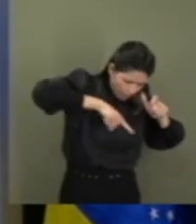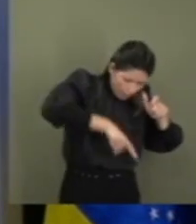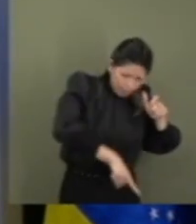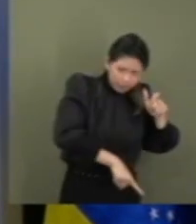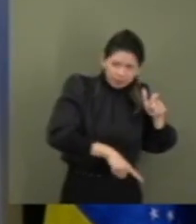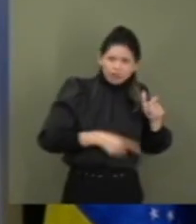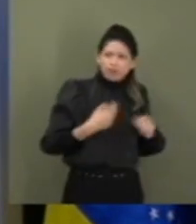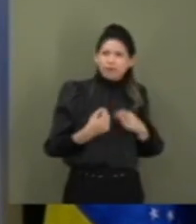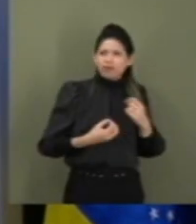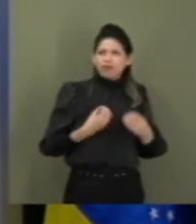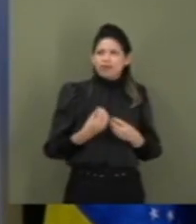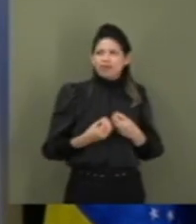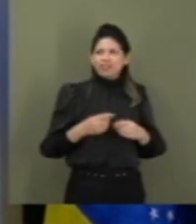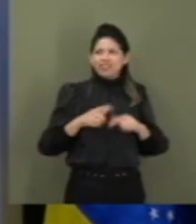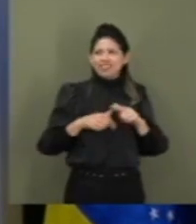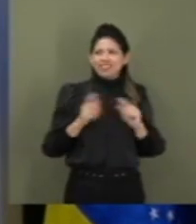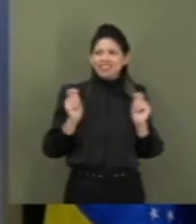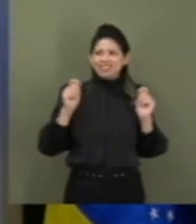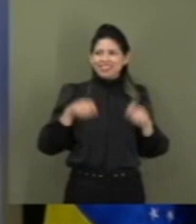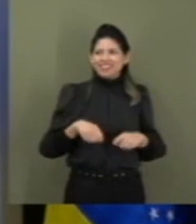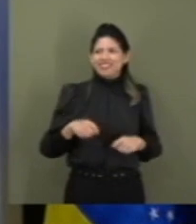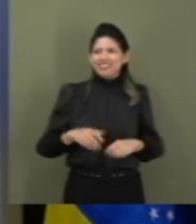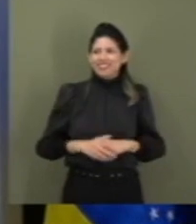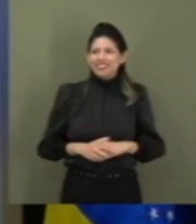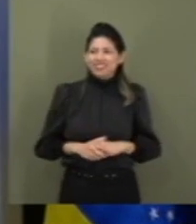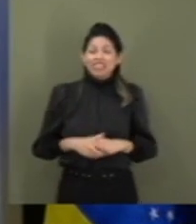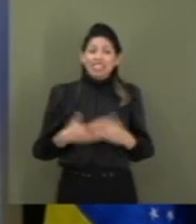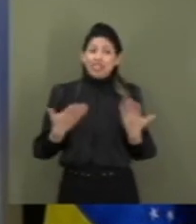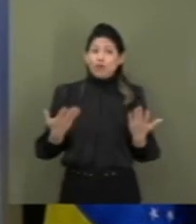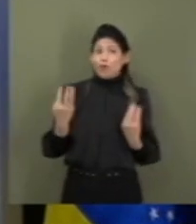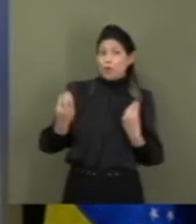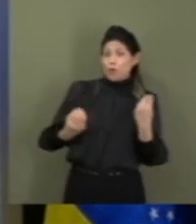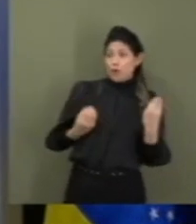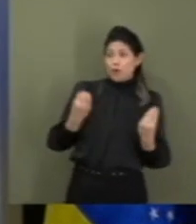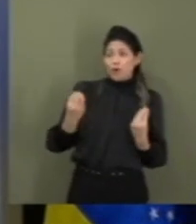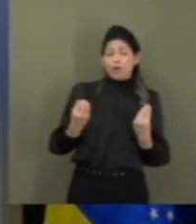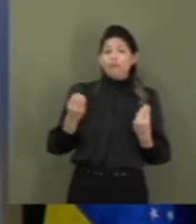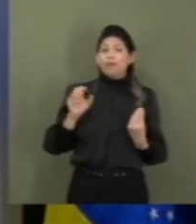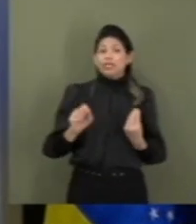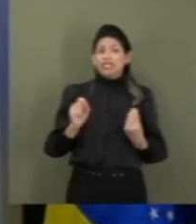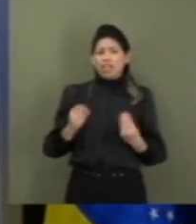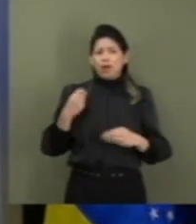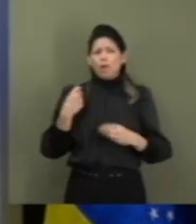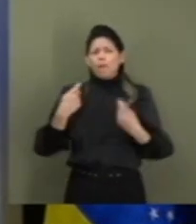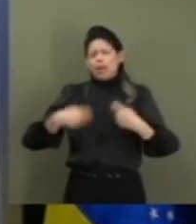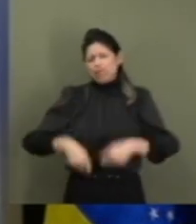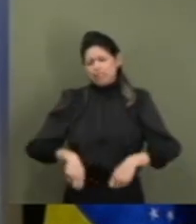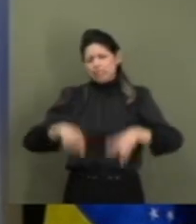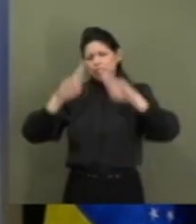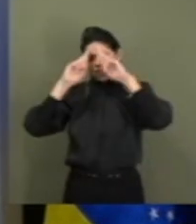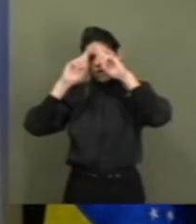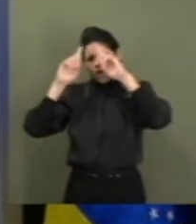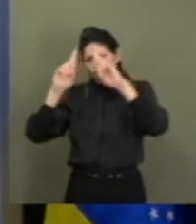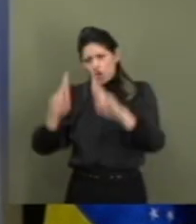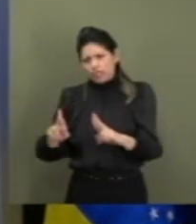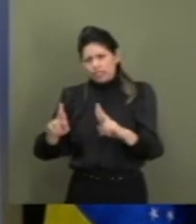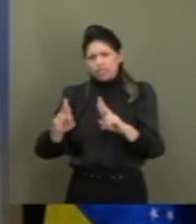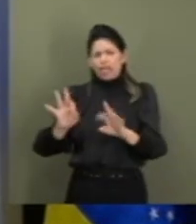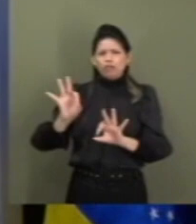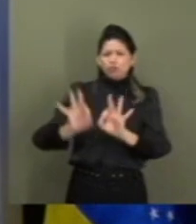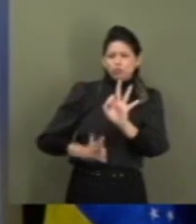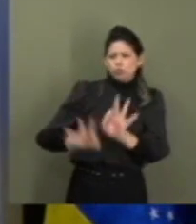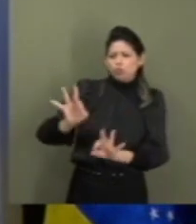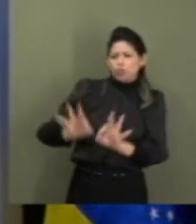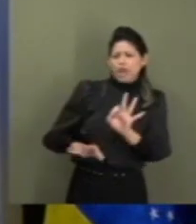nós voltarmos às ruas, de forma ordeira, pacífica, respeitosa, como sempre fizemos